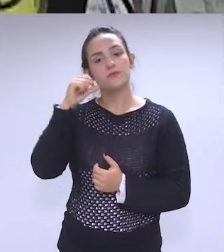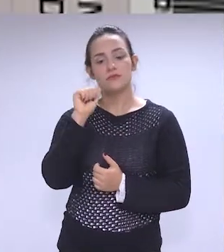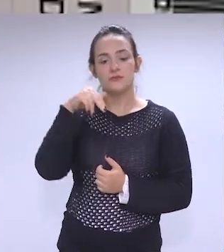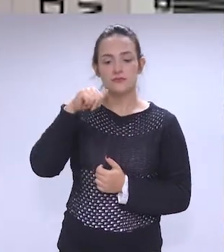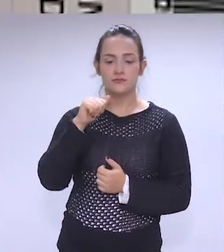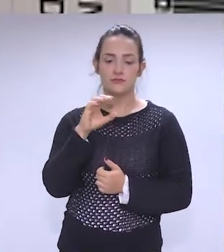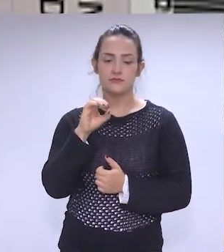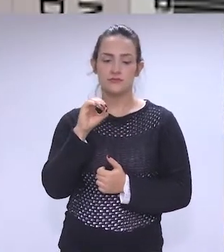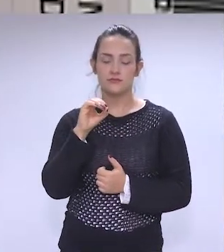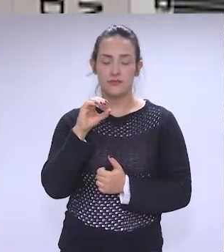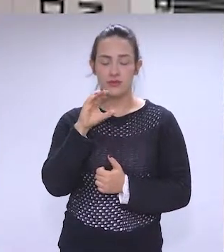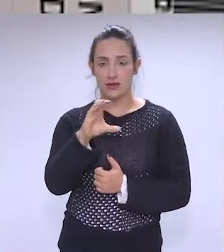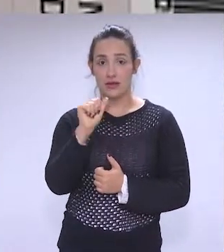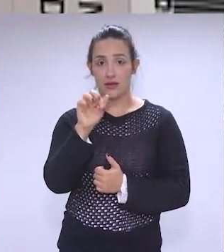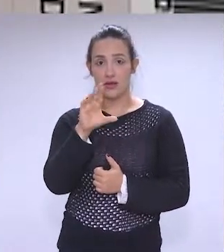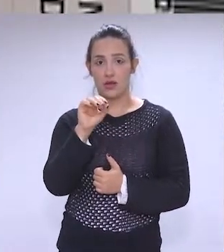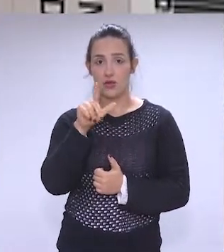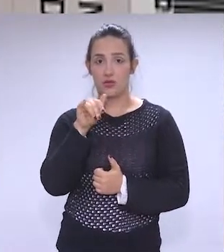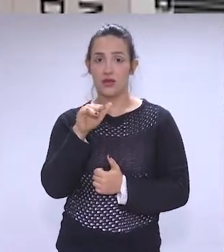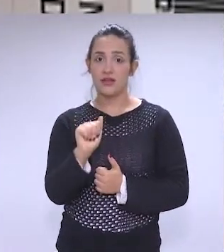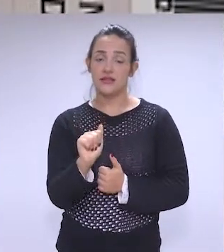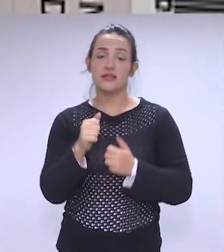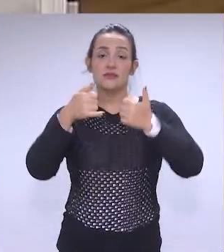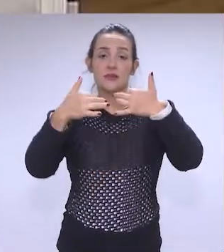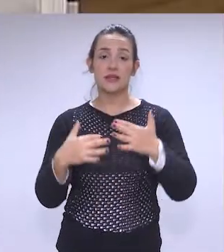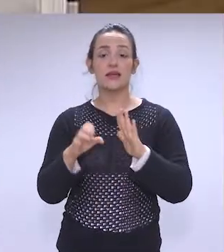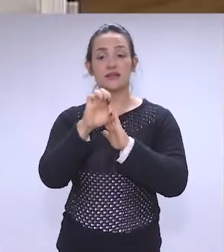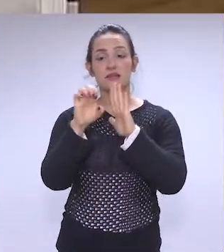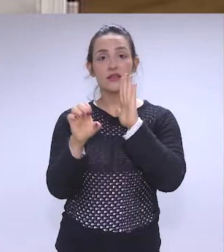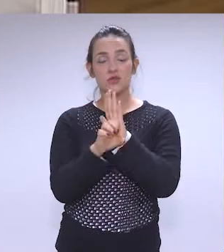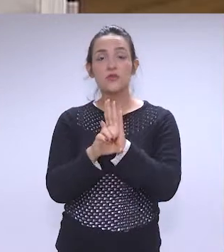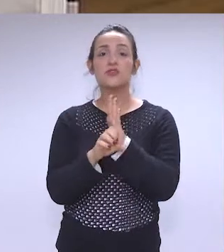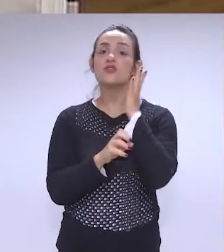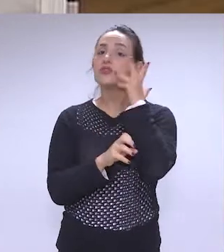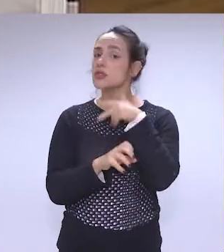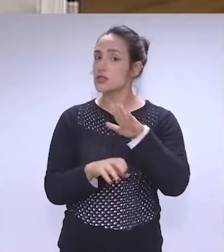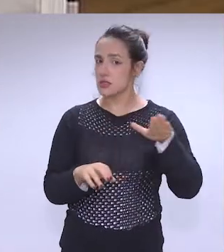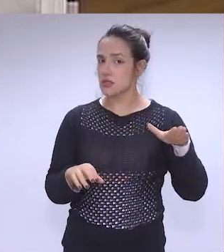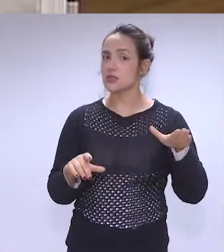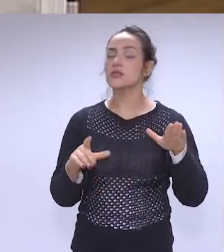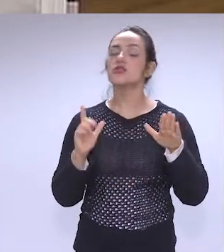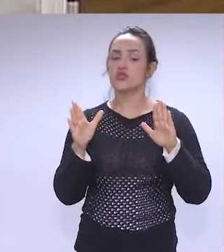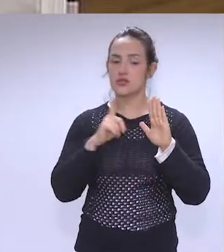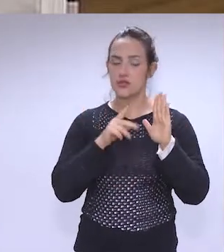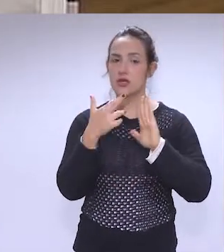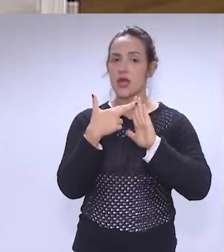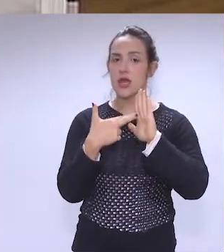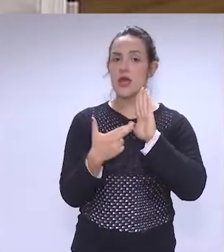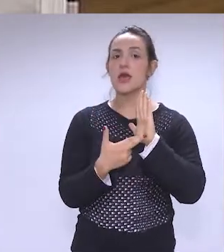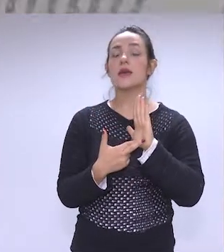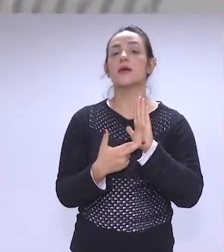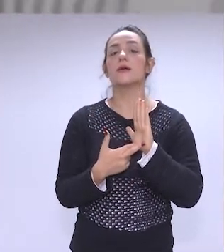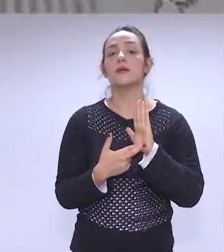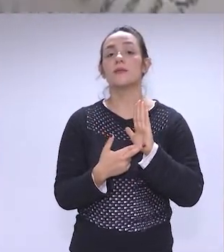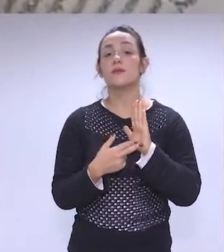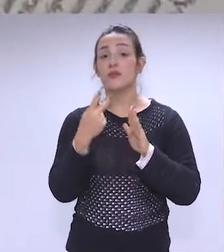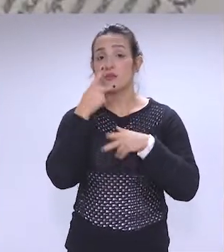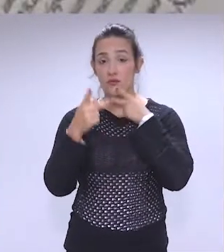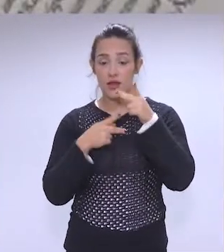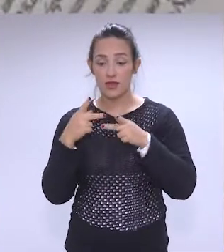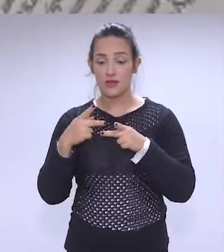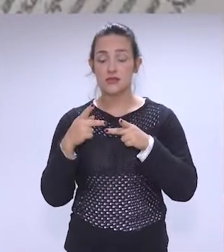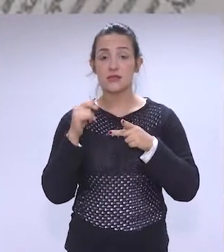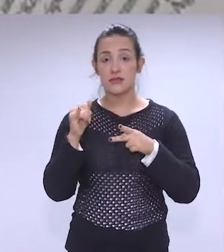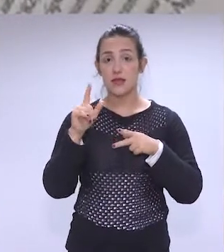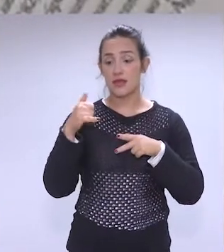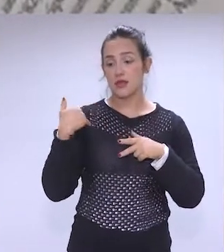que o Código Civil e o Estatuto da Criança e do Adolescente regem o casamento de menores de idade. A legislação determina que